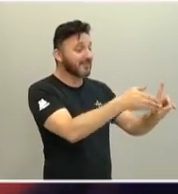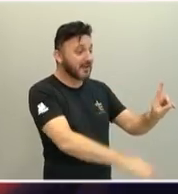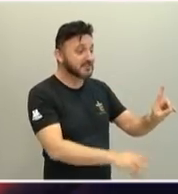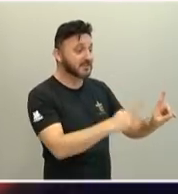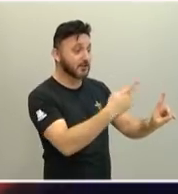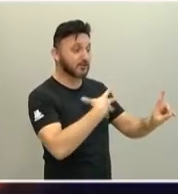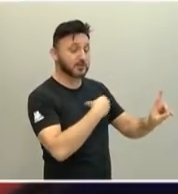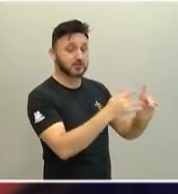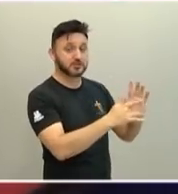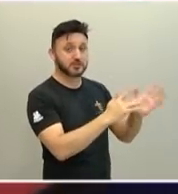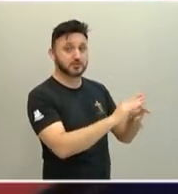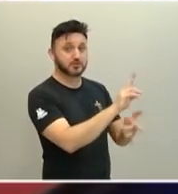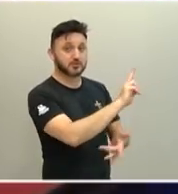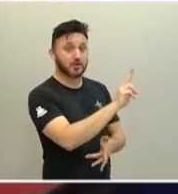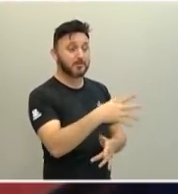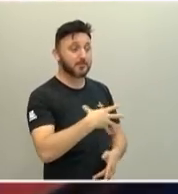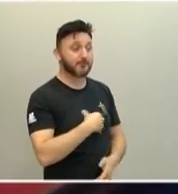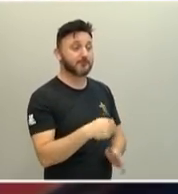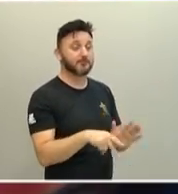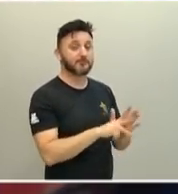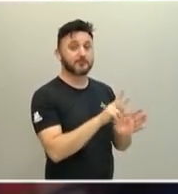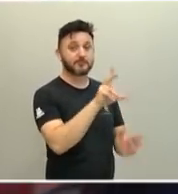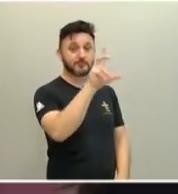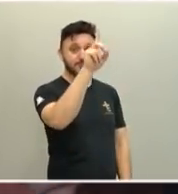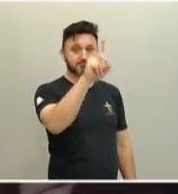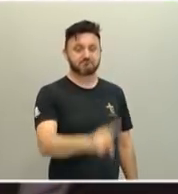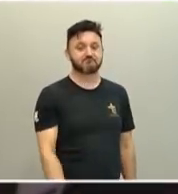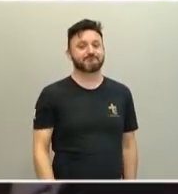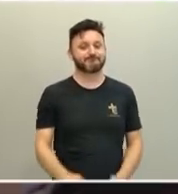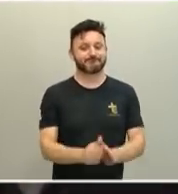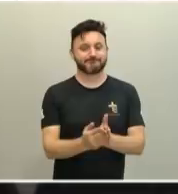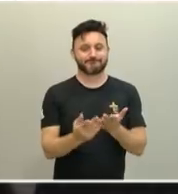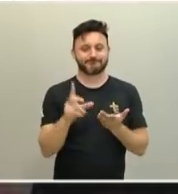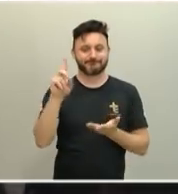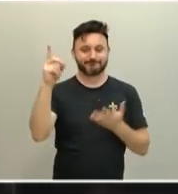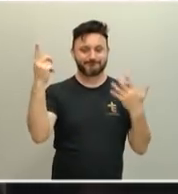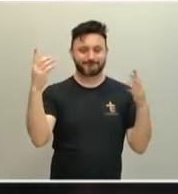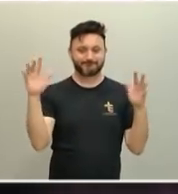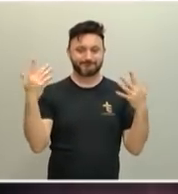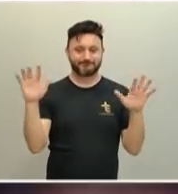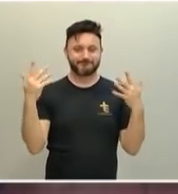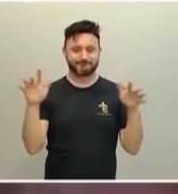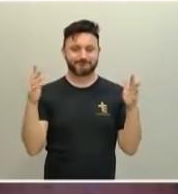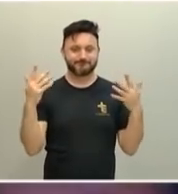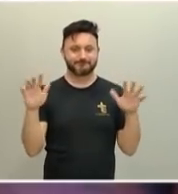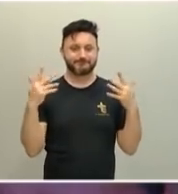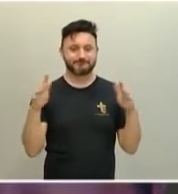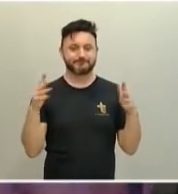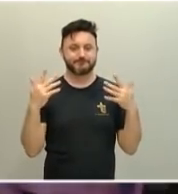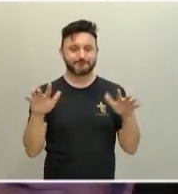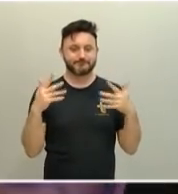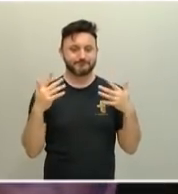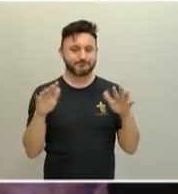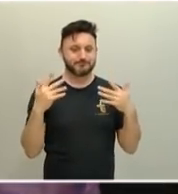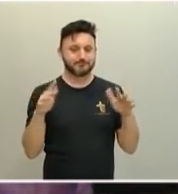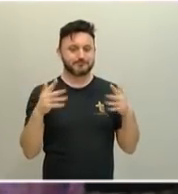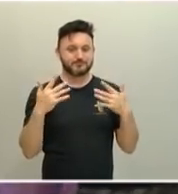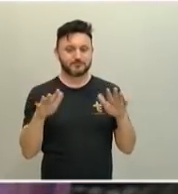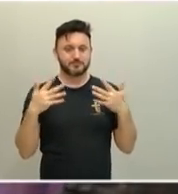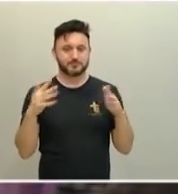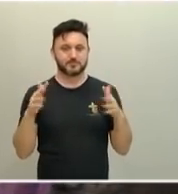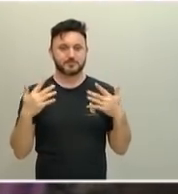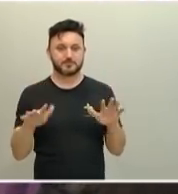ti será chamado Filho de Deus. Aplauda a palavra do Senhor aqui. A palavra de Deus, palavra de salvação, palavra da vida.